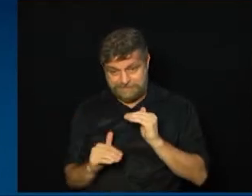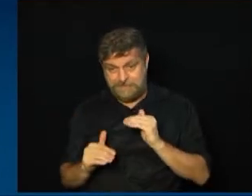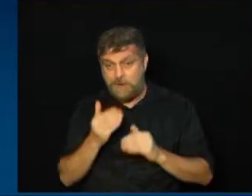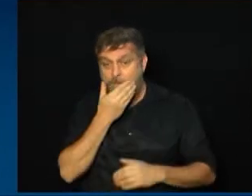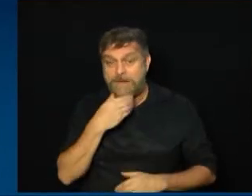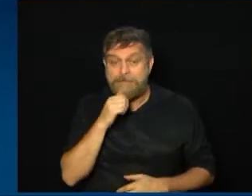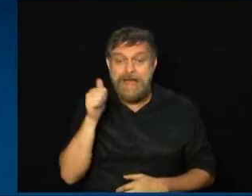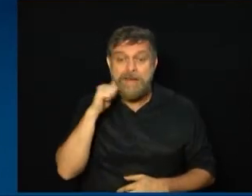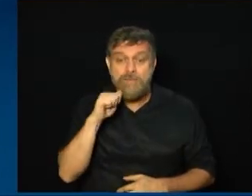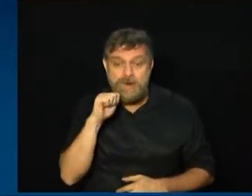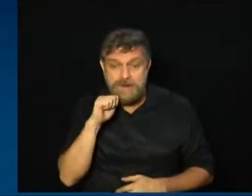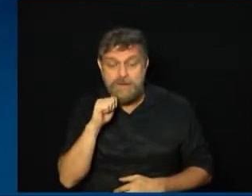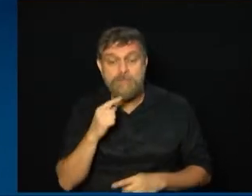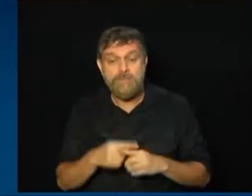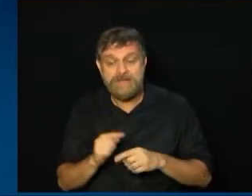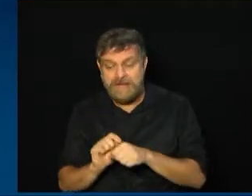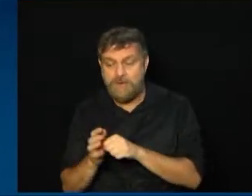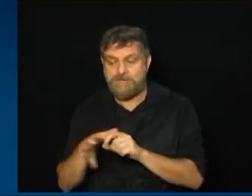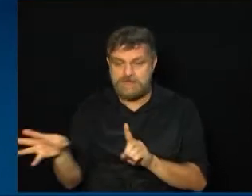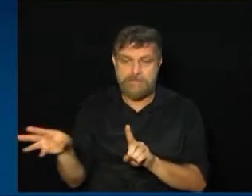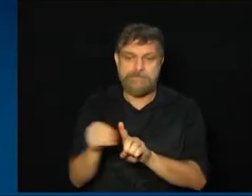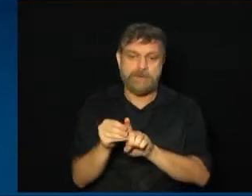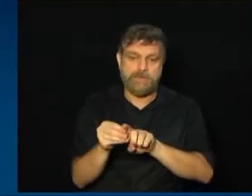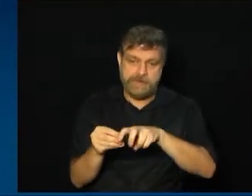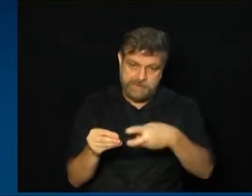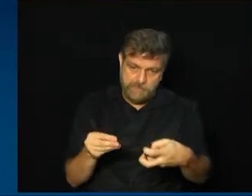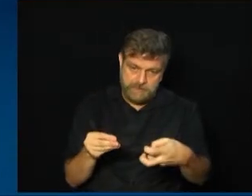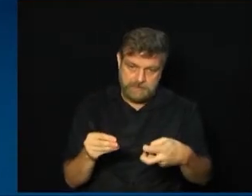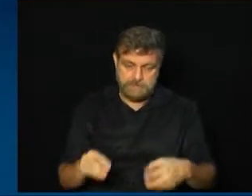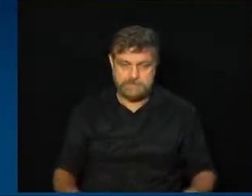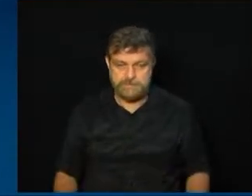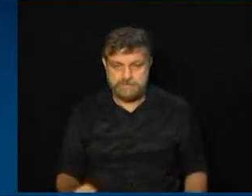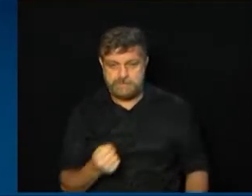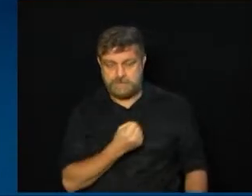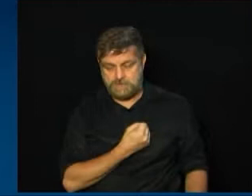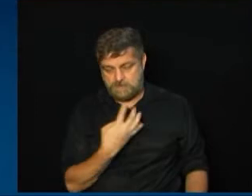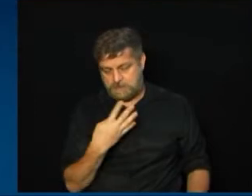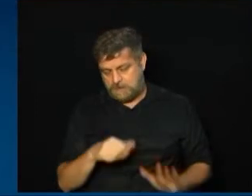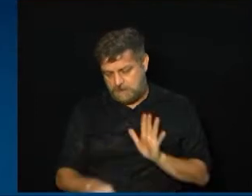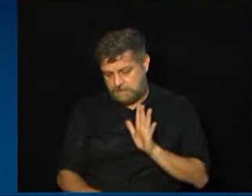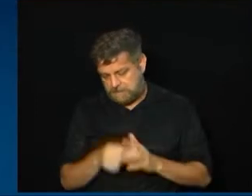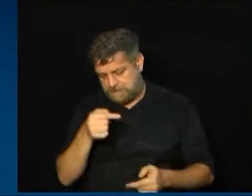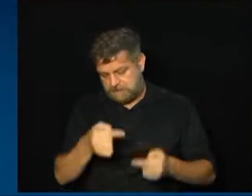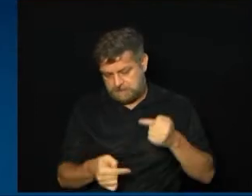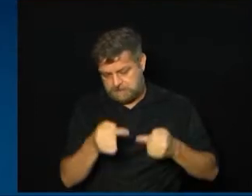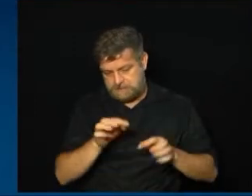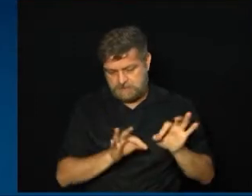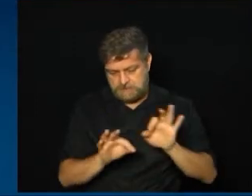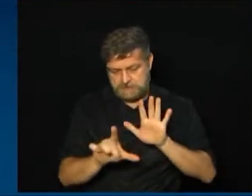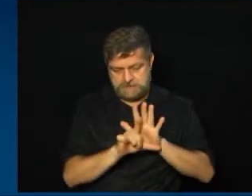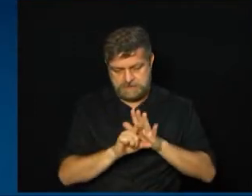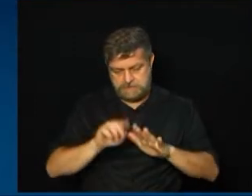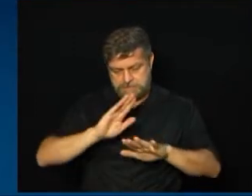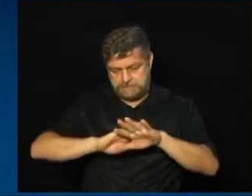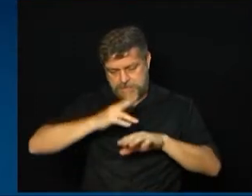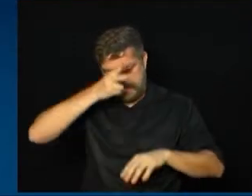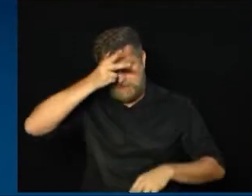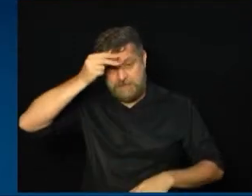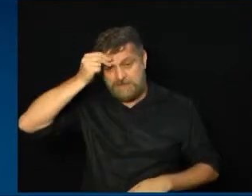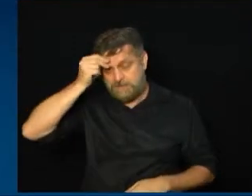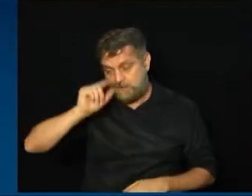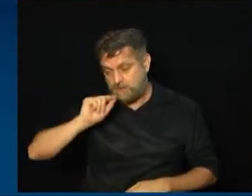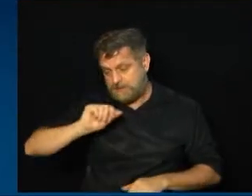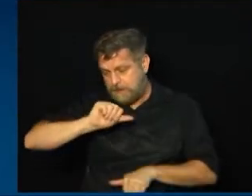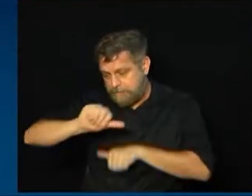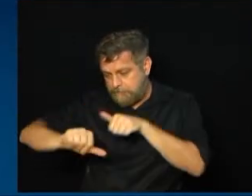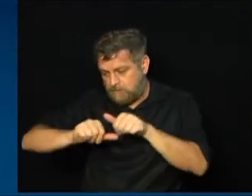orfandade causada pela Covid-19 no município. O item 4 é a primeira discussão do projeto de lei de autoria do prefeito, que